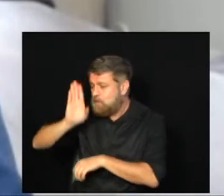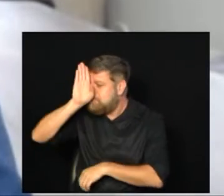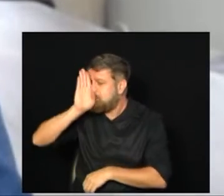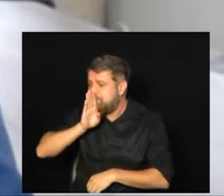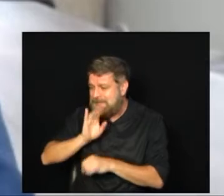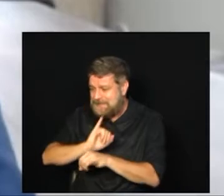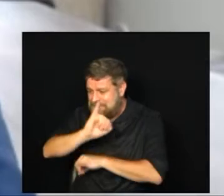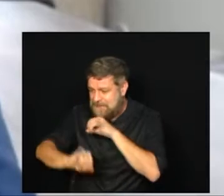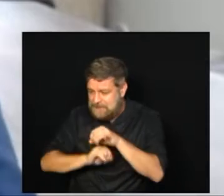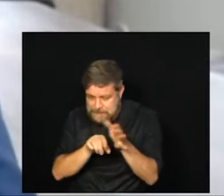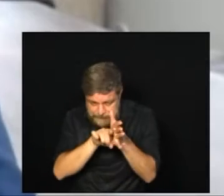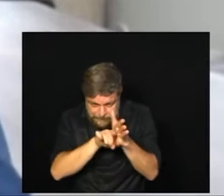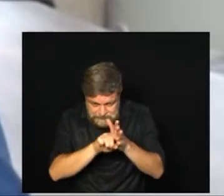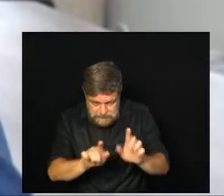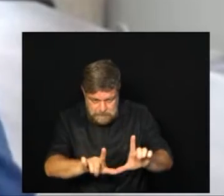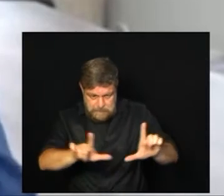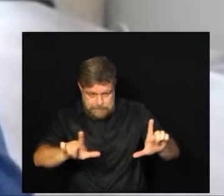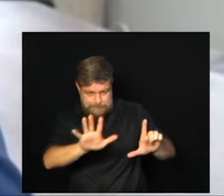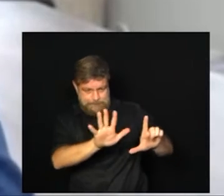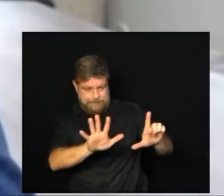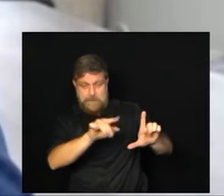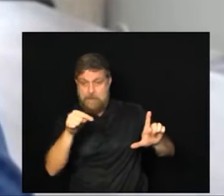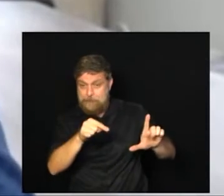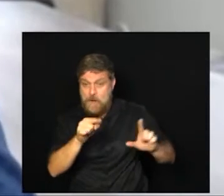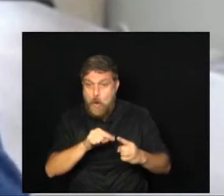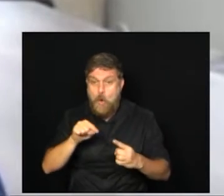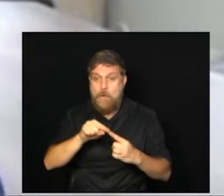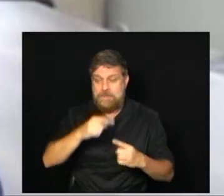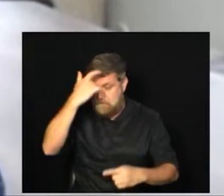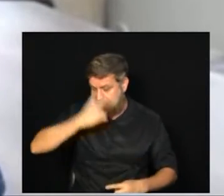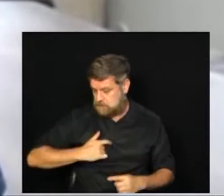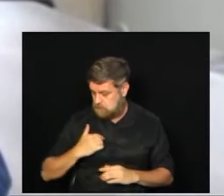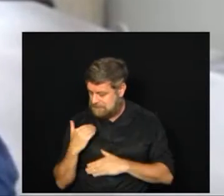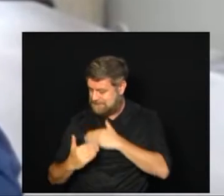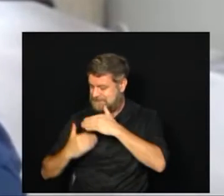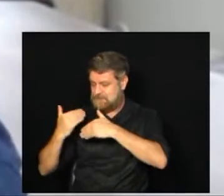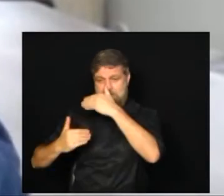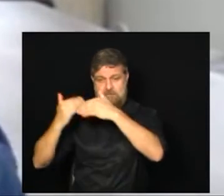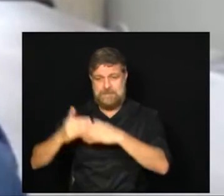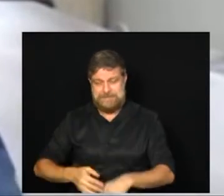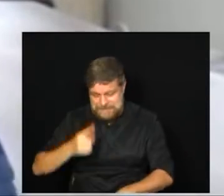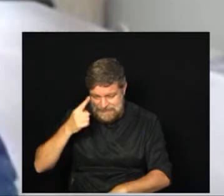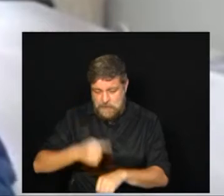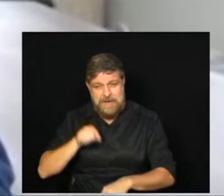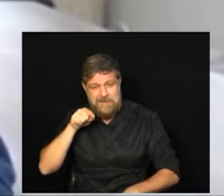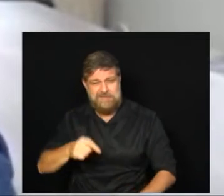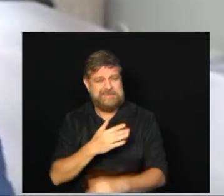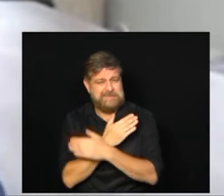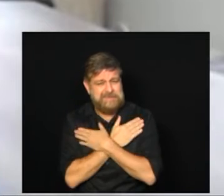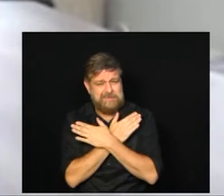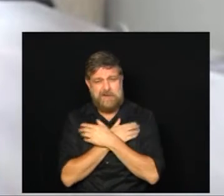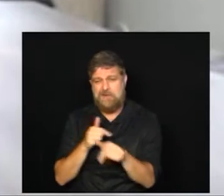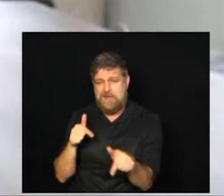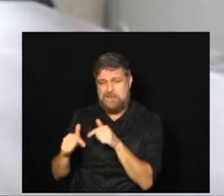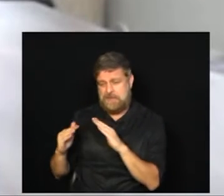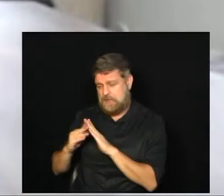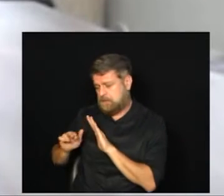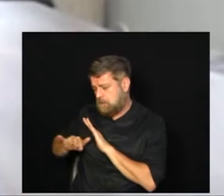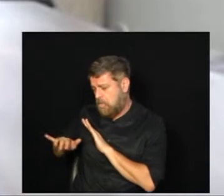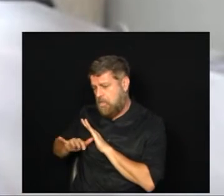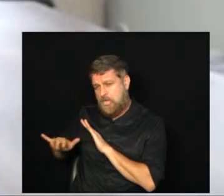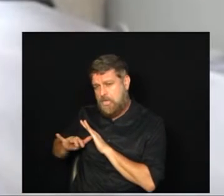na internet, busque se desenvolver, né? Se você nesse momento está aí desempregado, trabalhando home office ou está